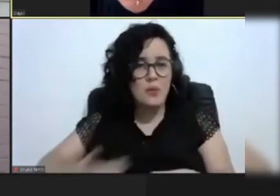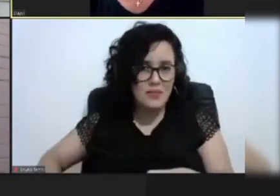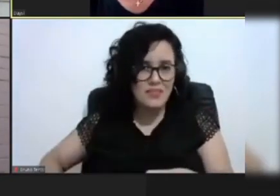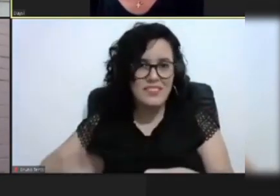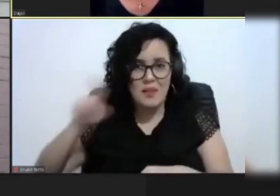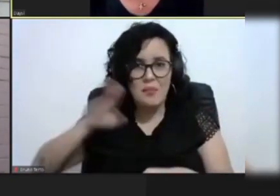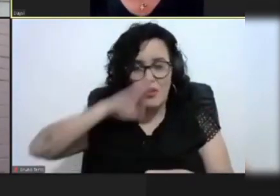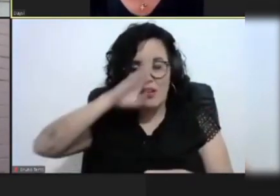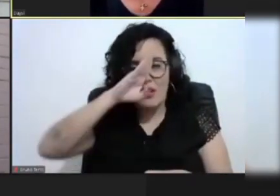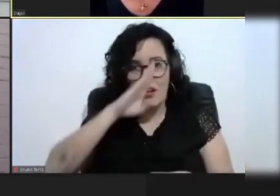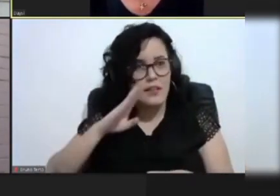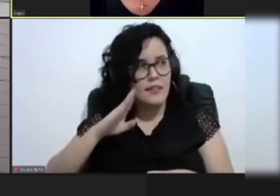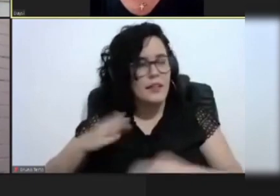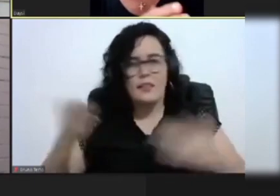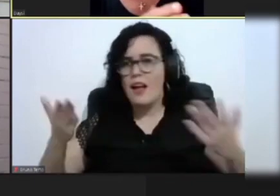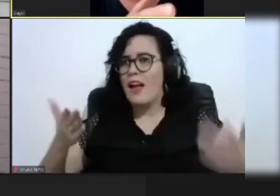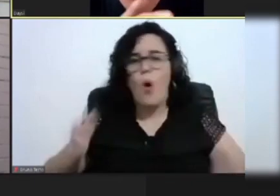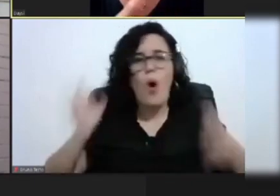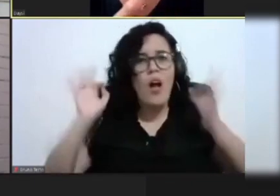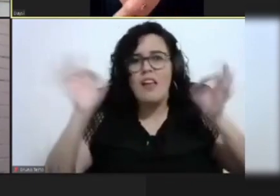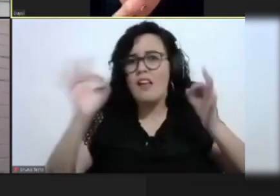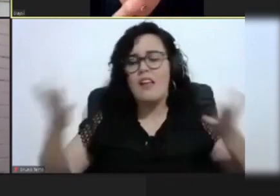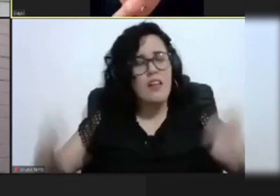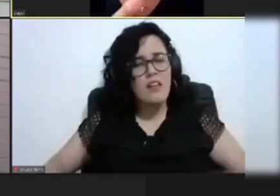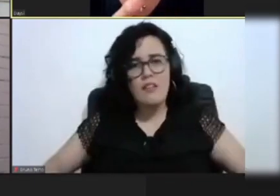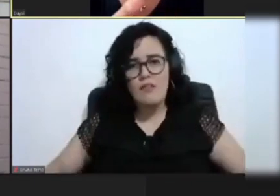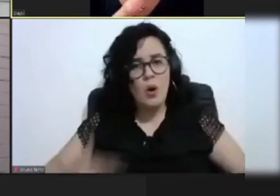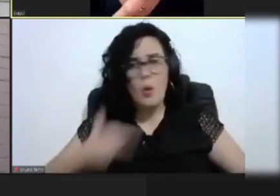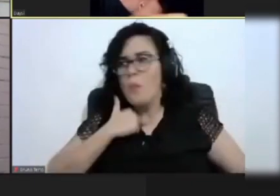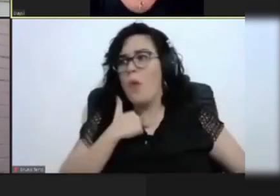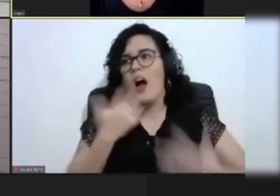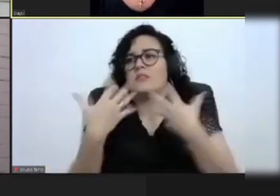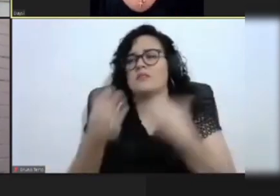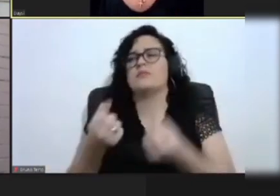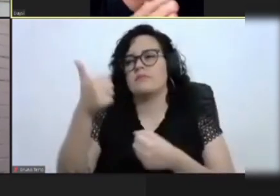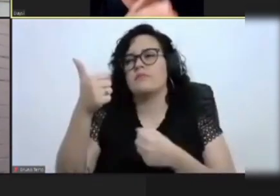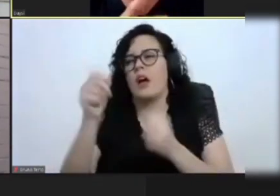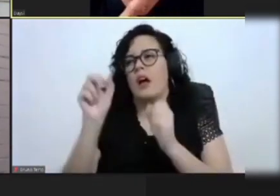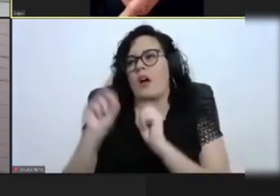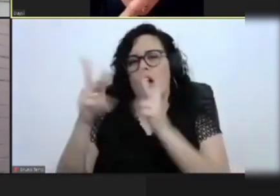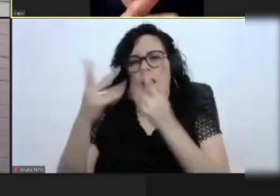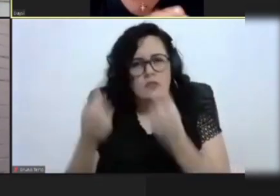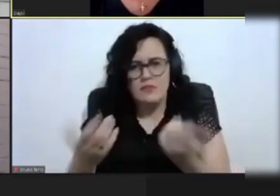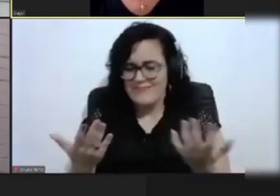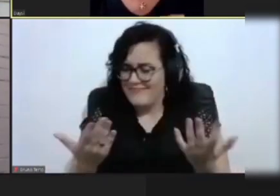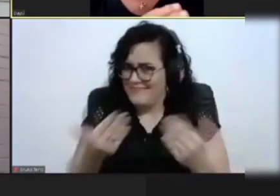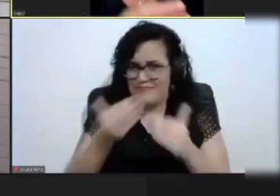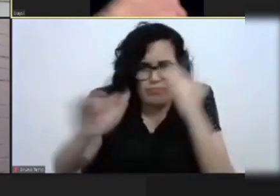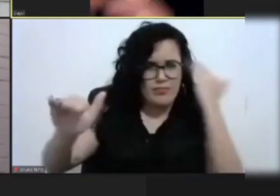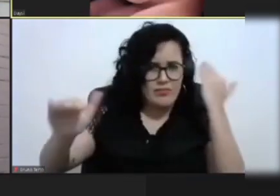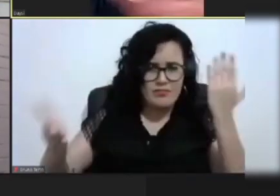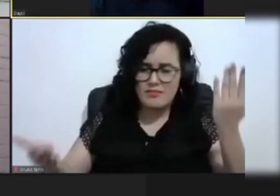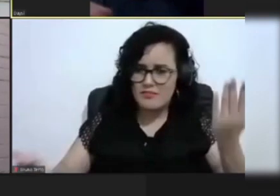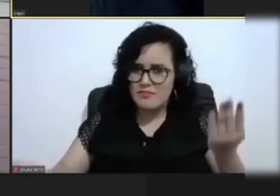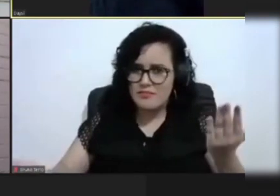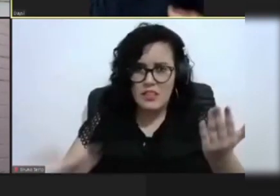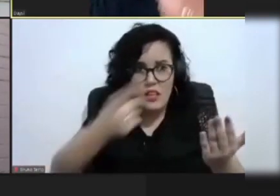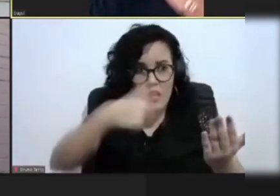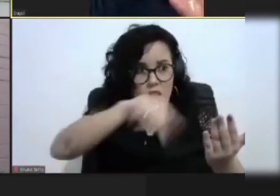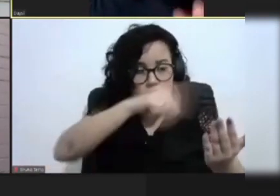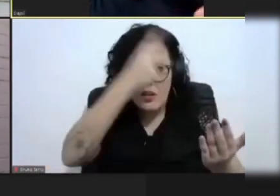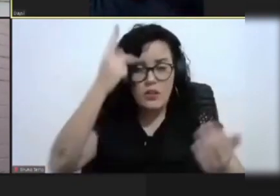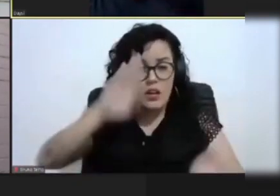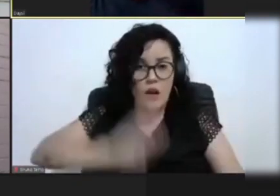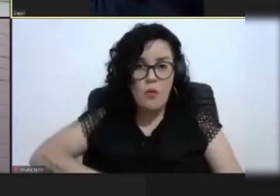é infame, a gente não pode aceitar, é infame, as pessoas não têm o que comer.